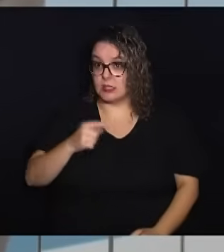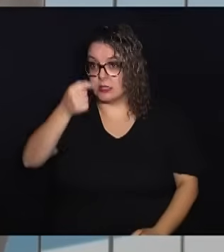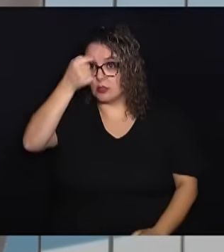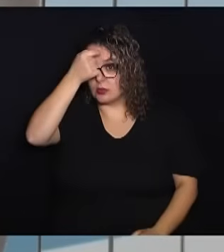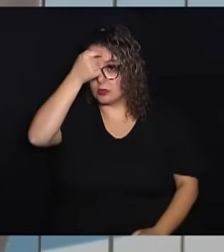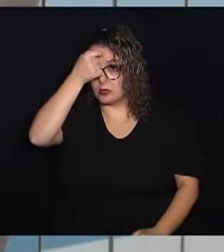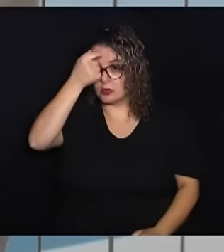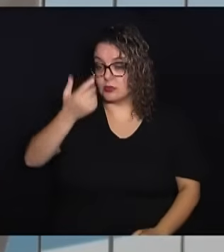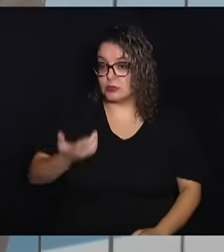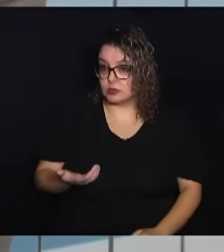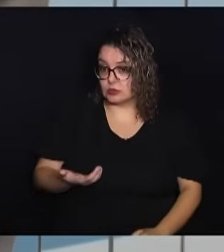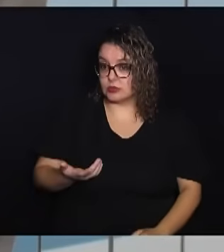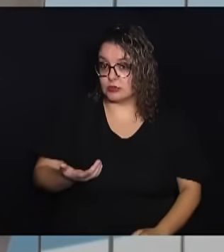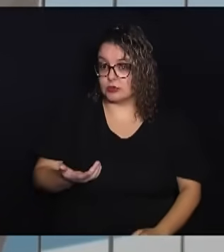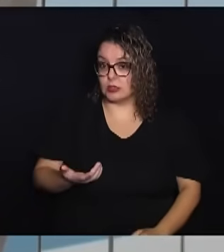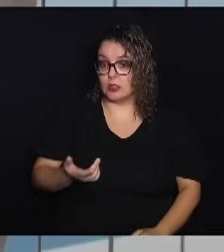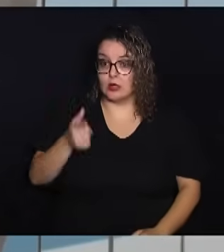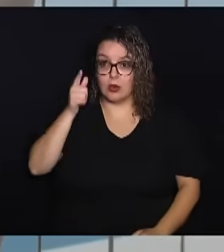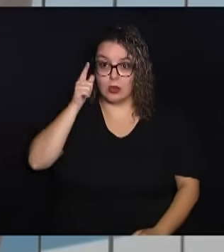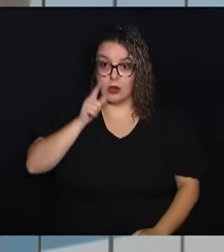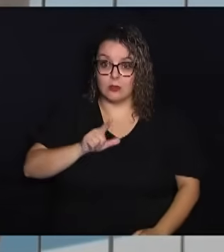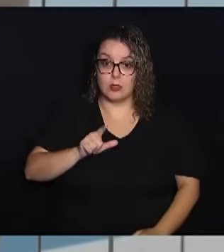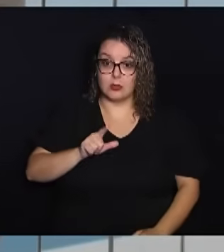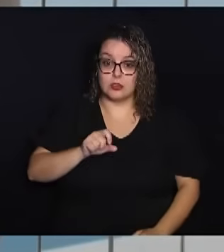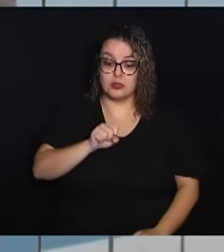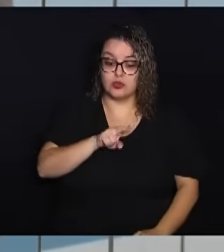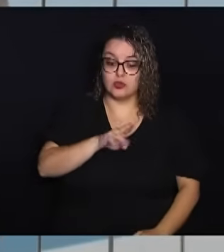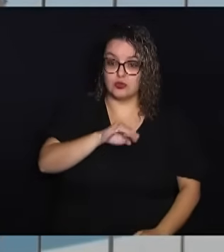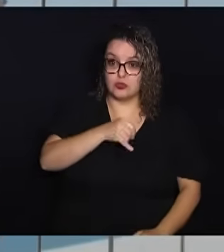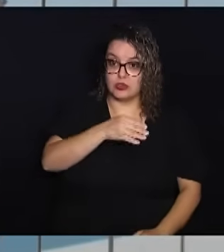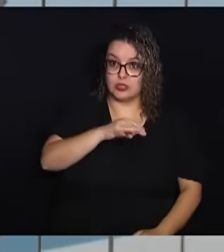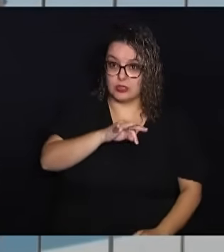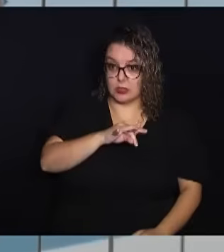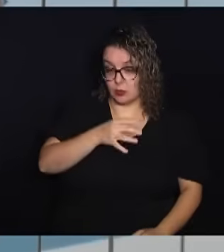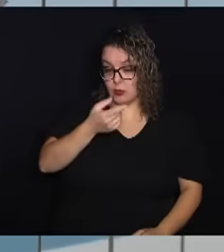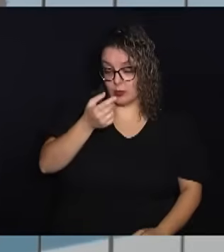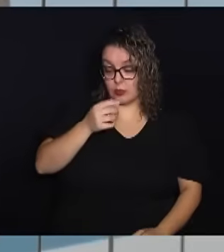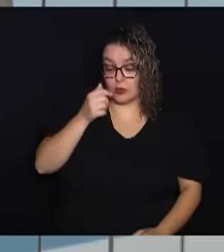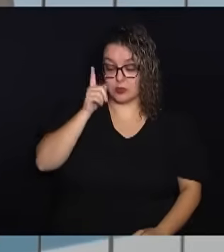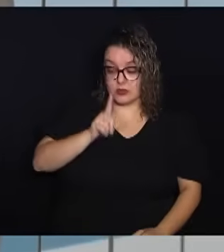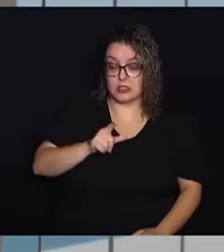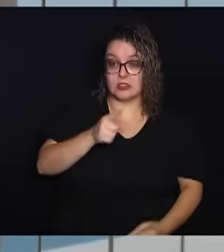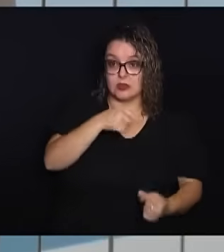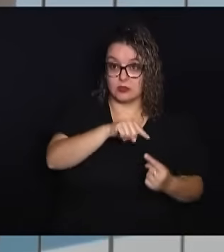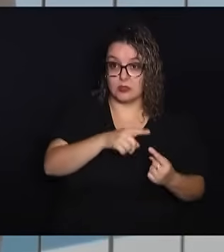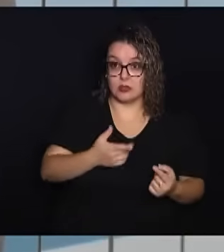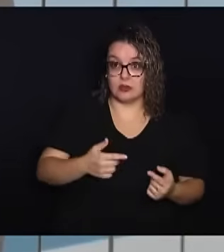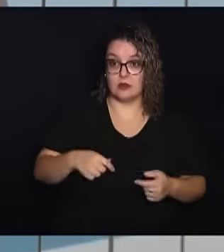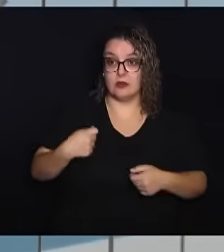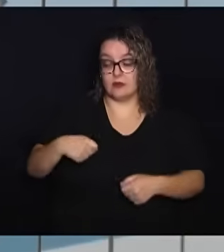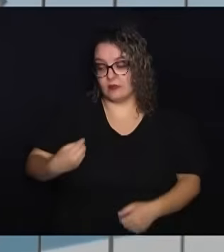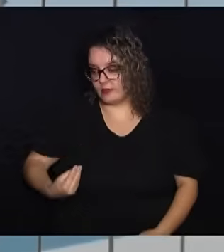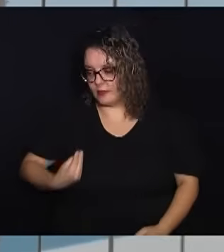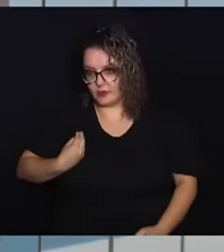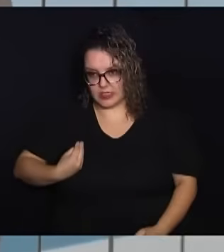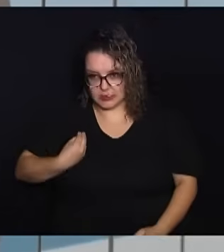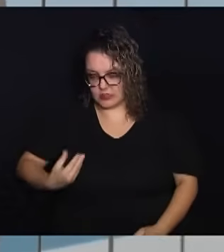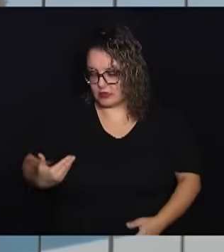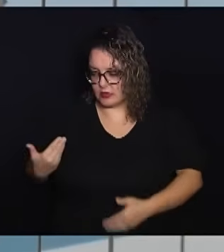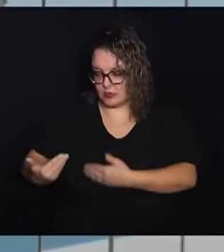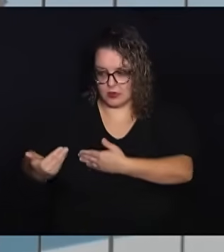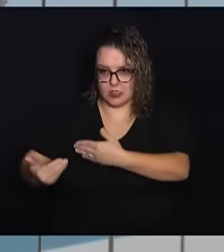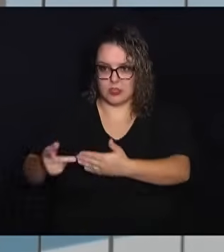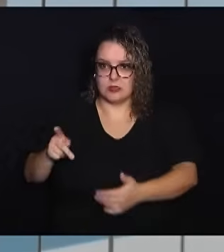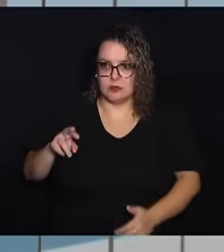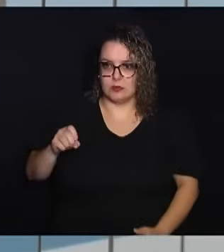consciência de para você alcançar esse objetivo, você tem que passar por esse processo, que é você se dedicar e